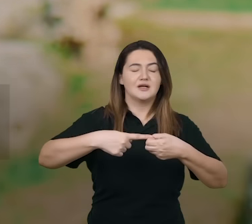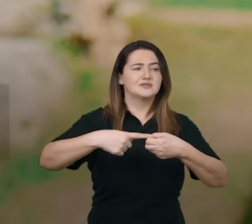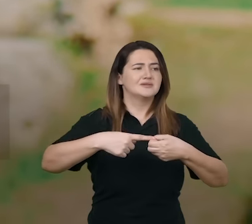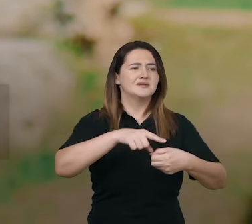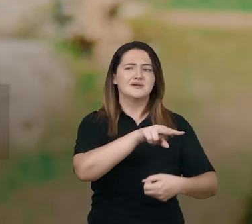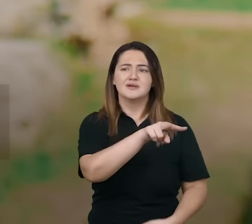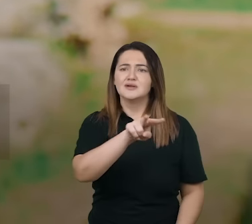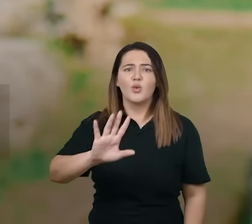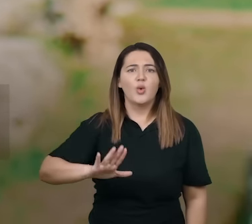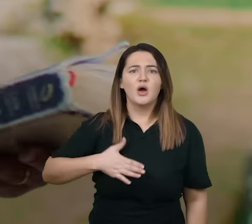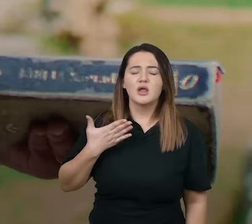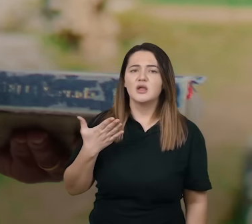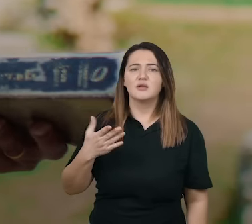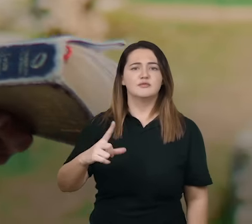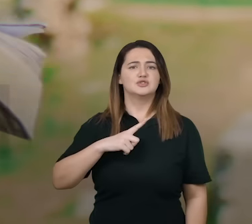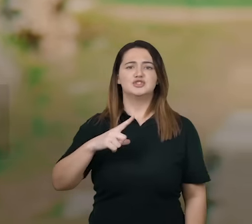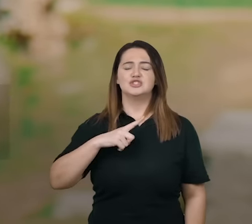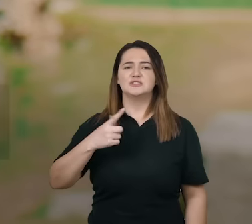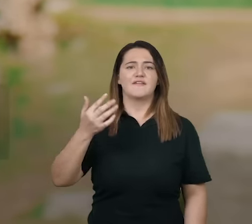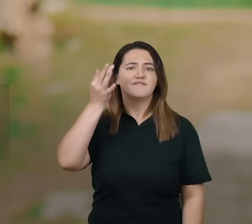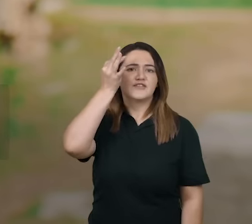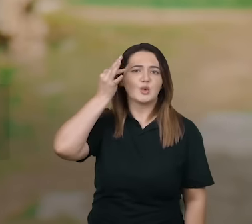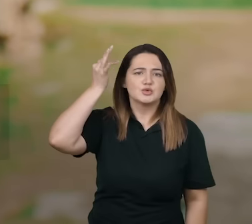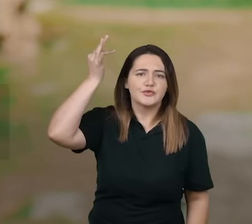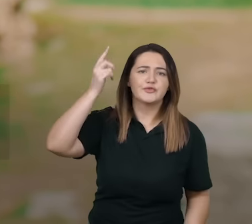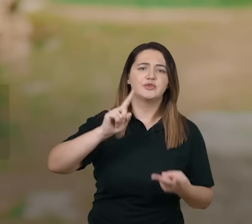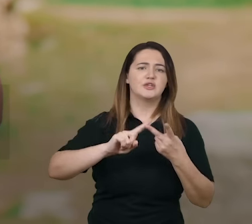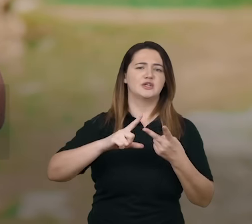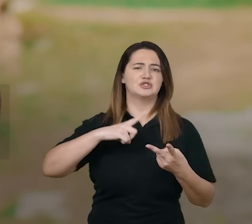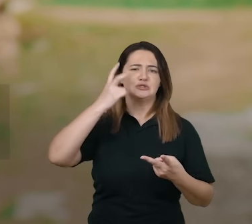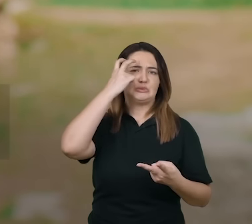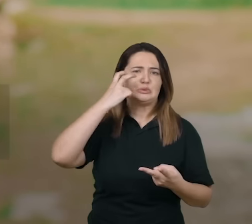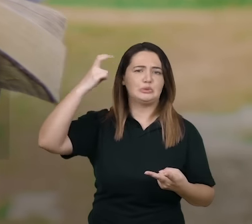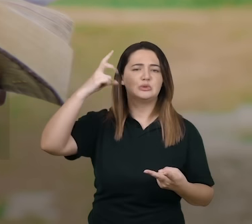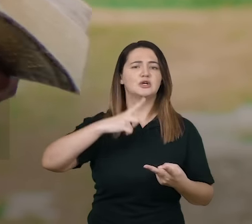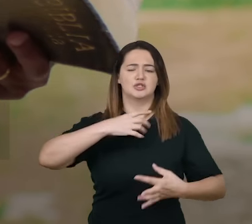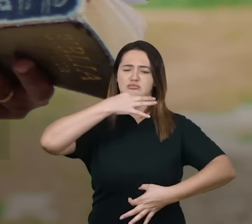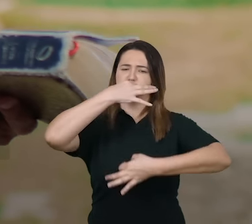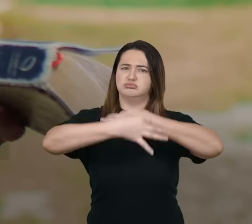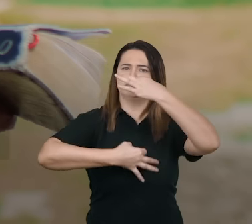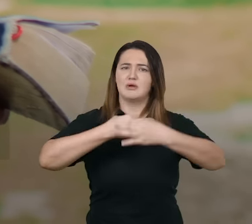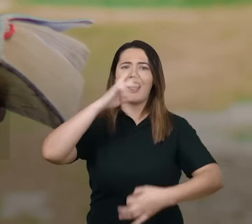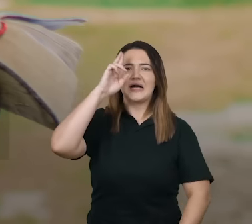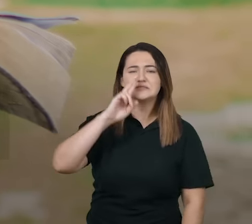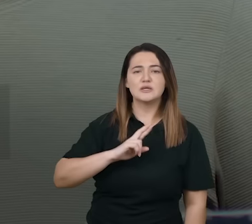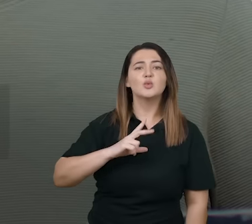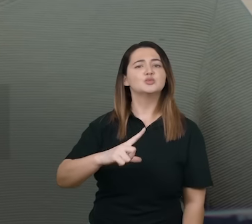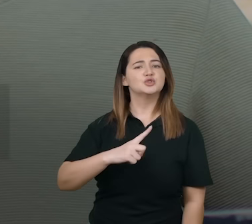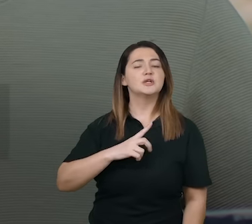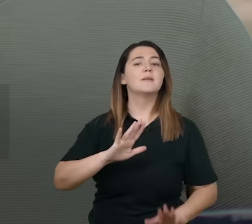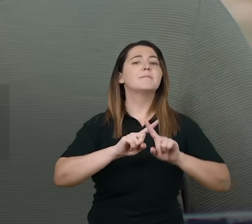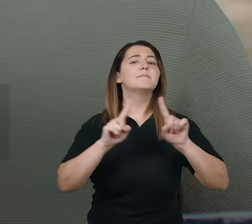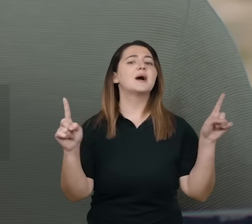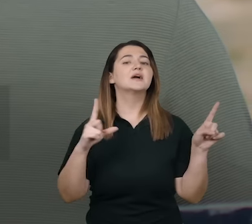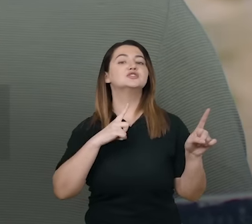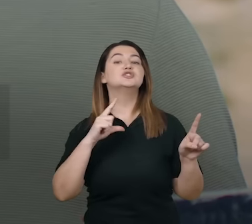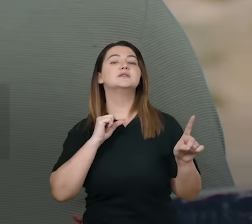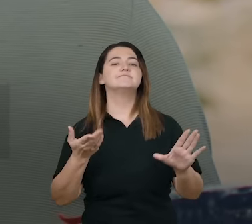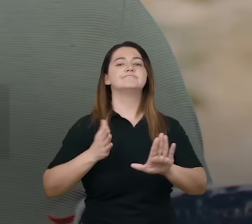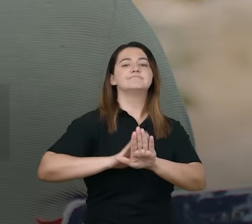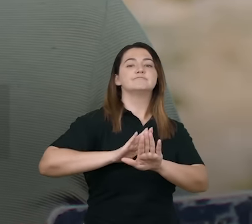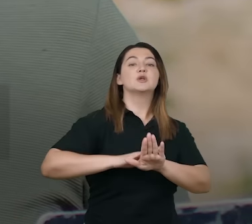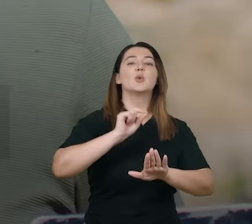cidade que tinha uma grande filosofia, que tinha grandes argumentos racionais, também